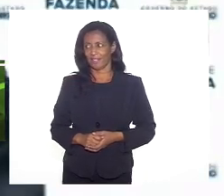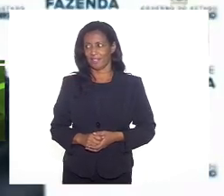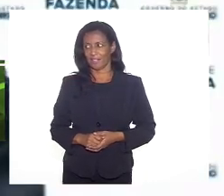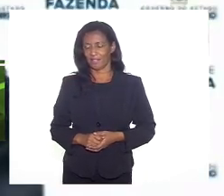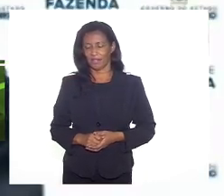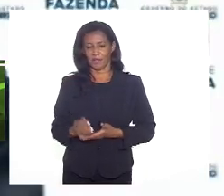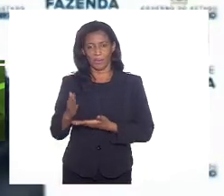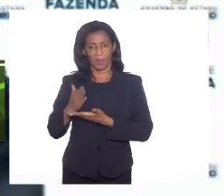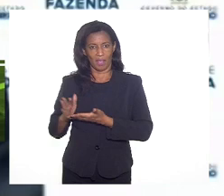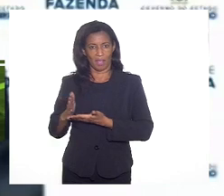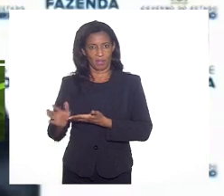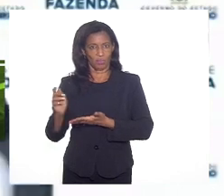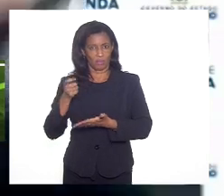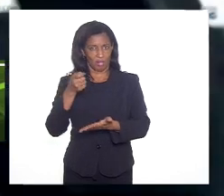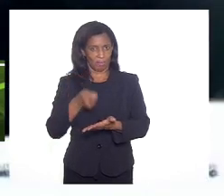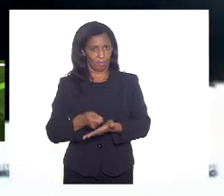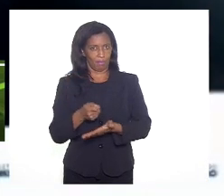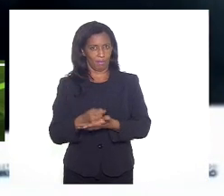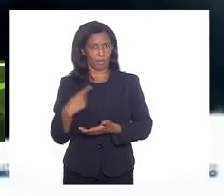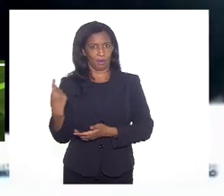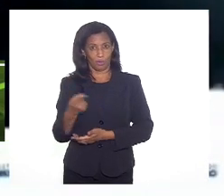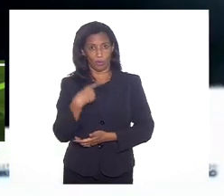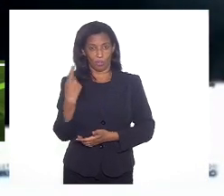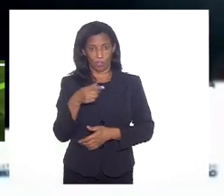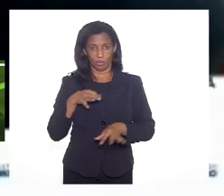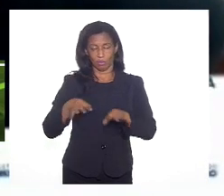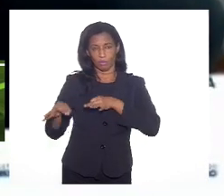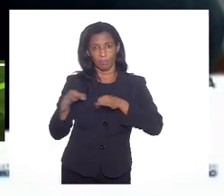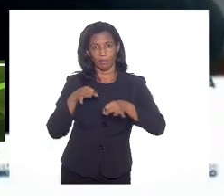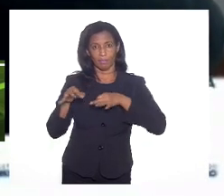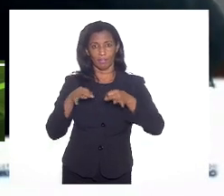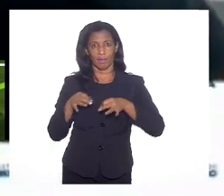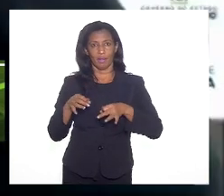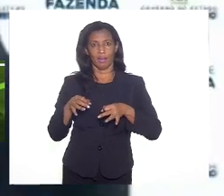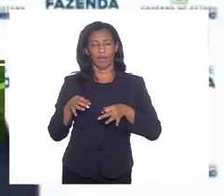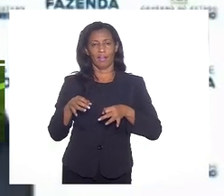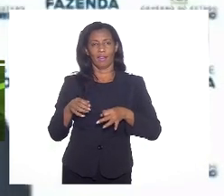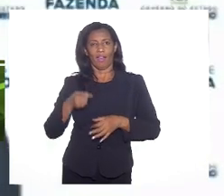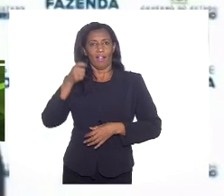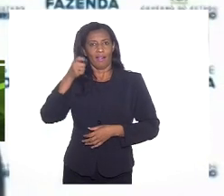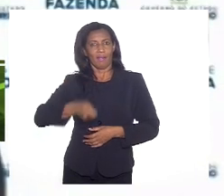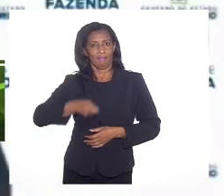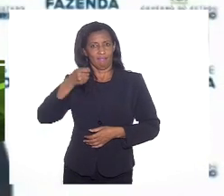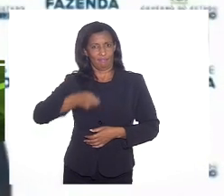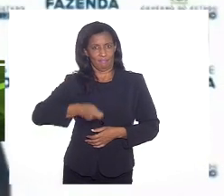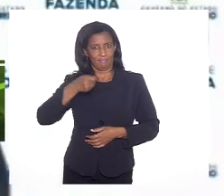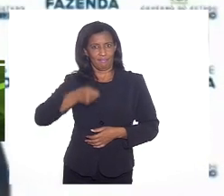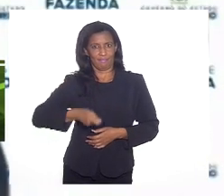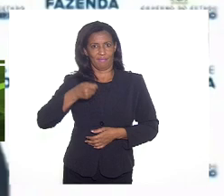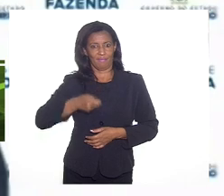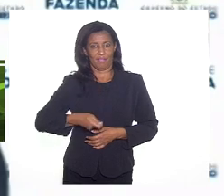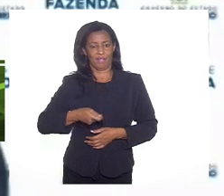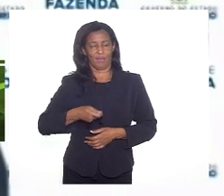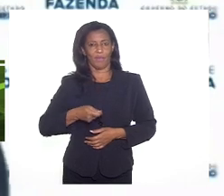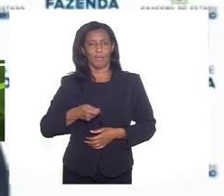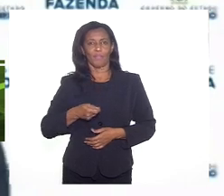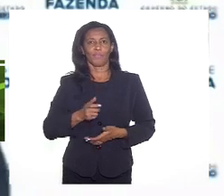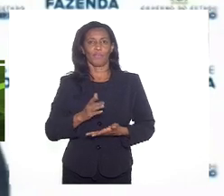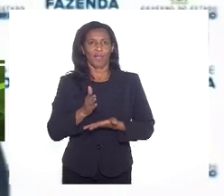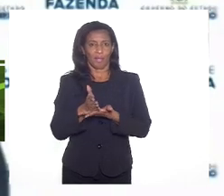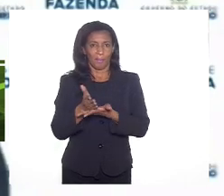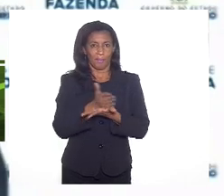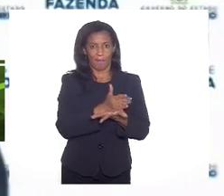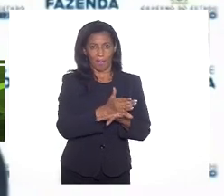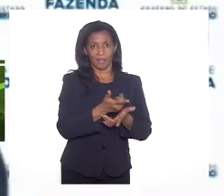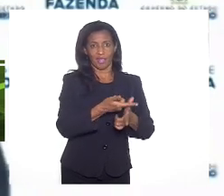O resto a pagar, nós estamos preparando um leilão reverso, né, para podermos quitar boa parte